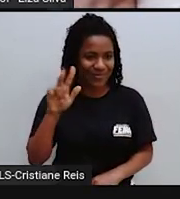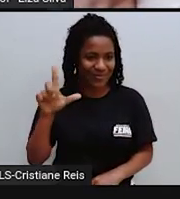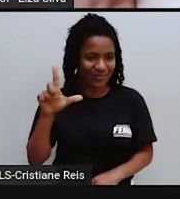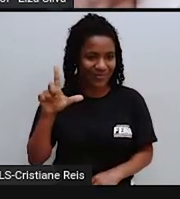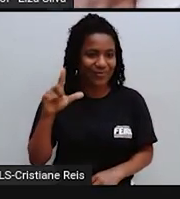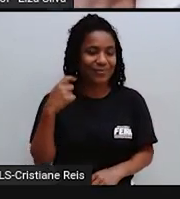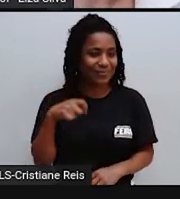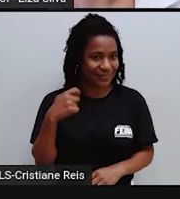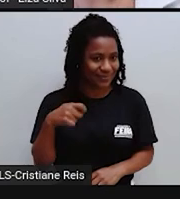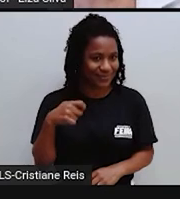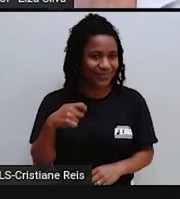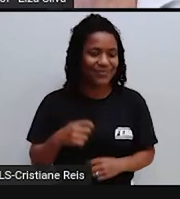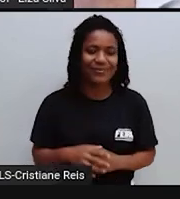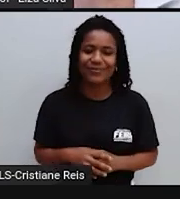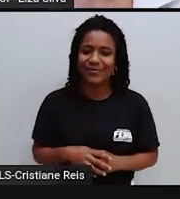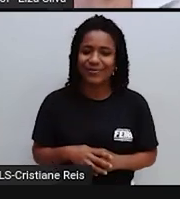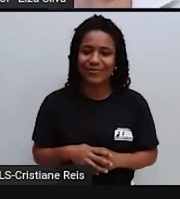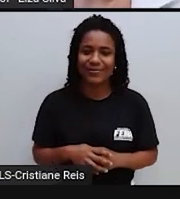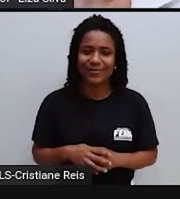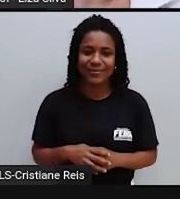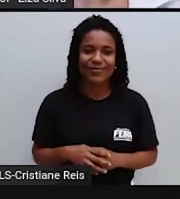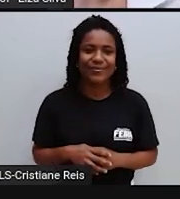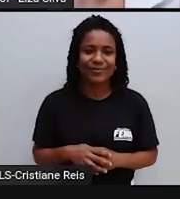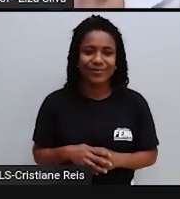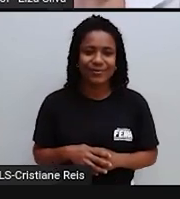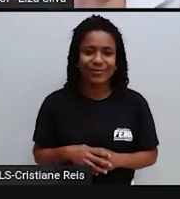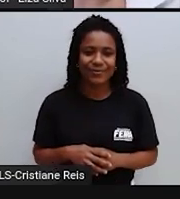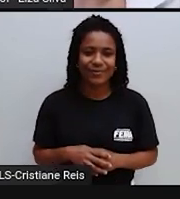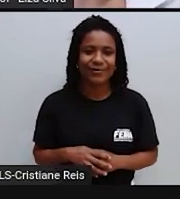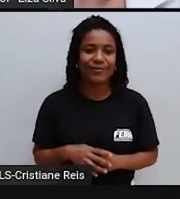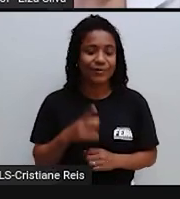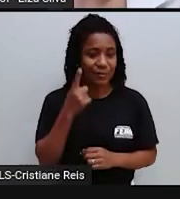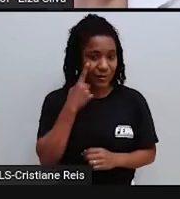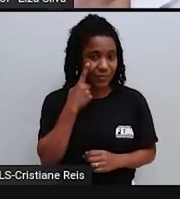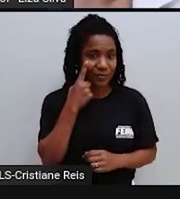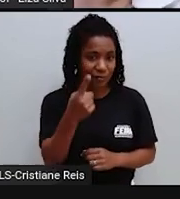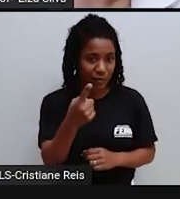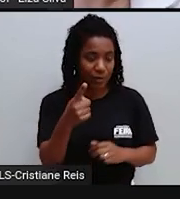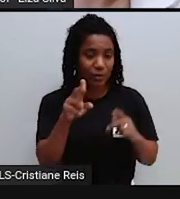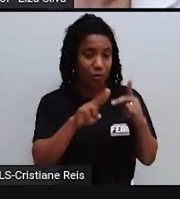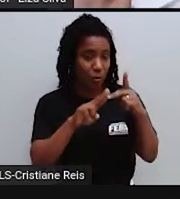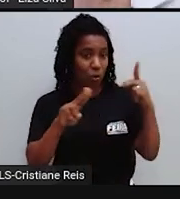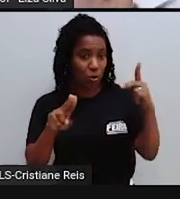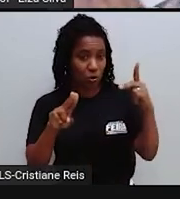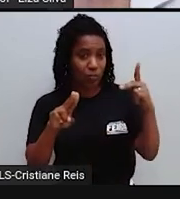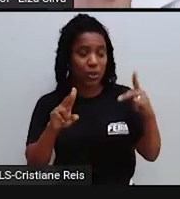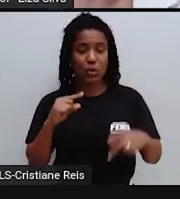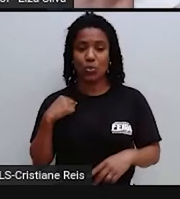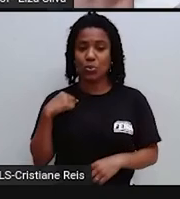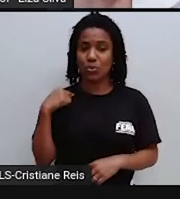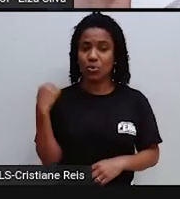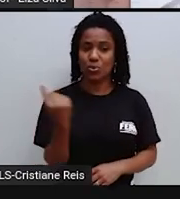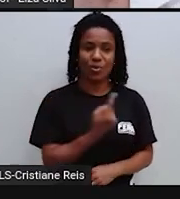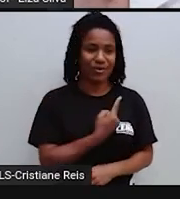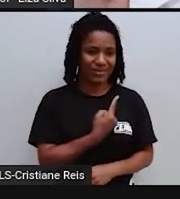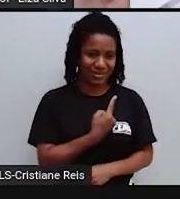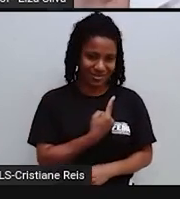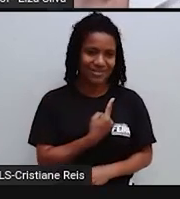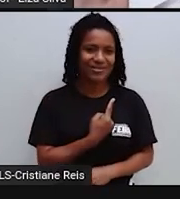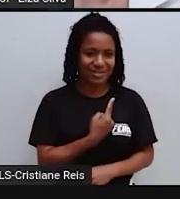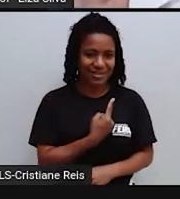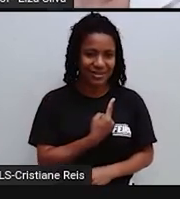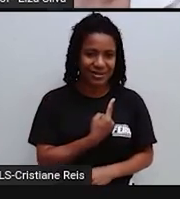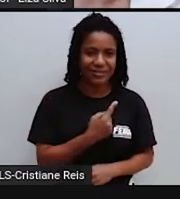O que é que eles estão fazendo? Neste caso, nós vamos utilizar o pronome we, nós. Né? Eu vou me incluir nesta